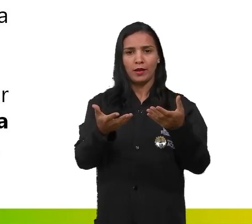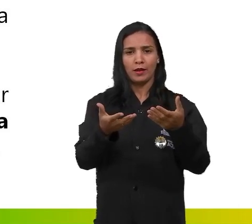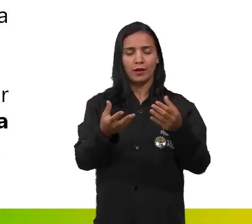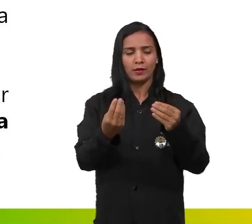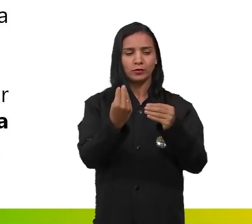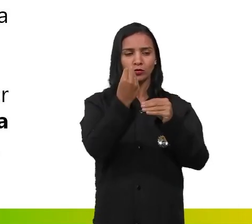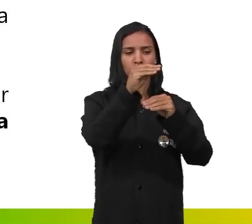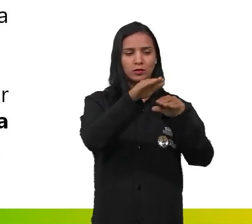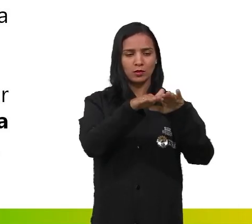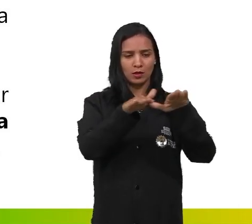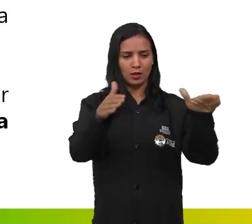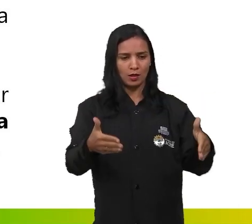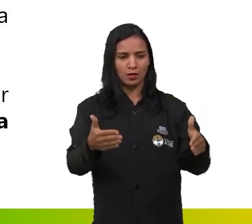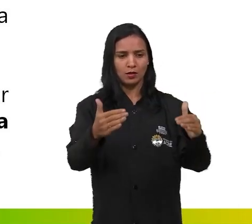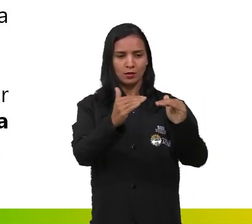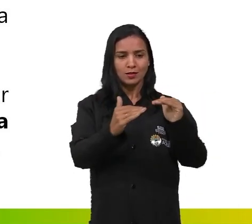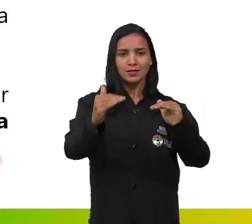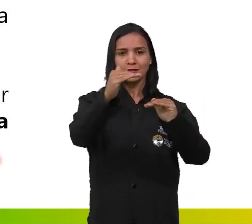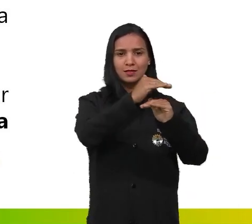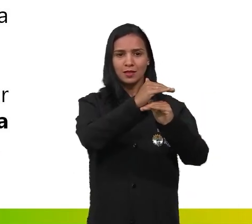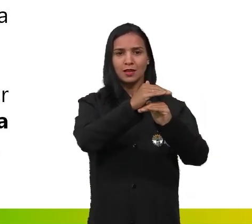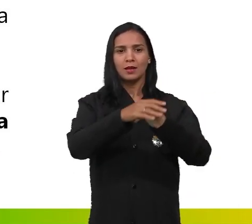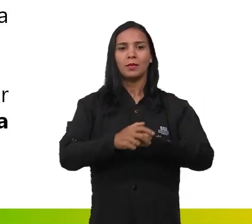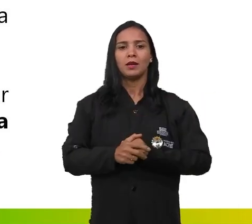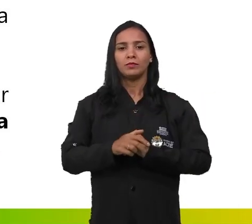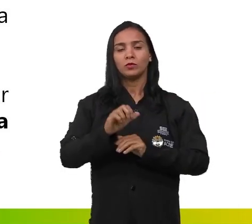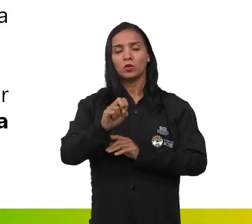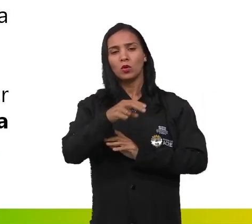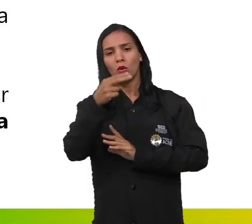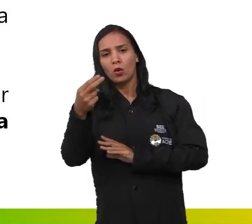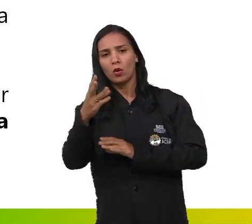de, em, no e na.